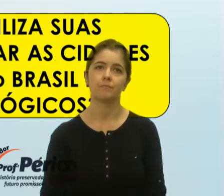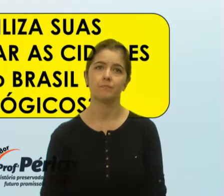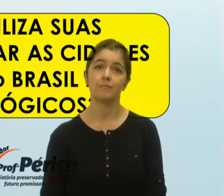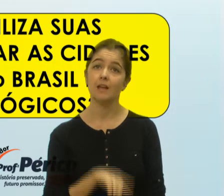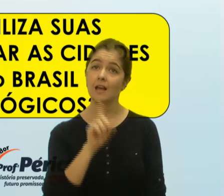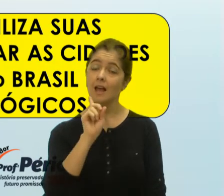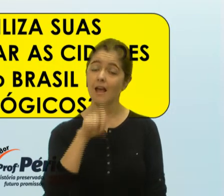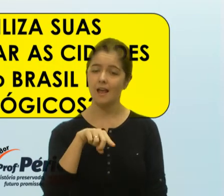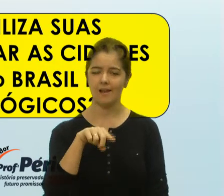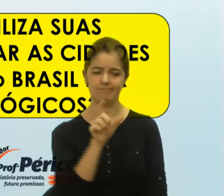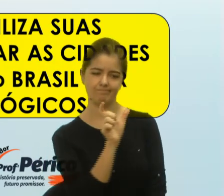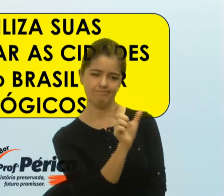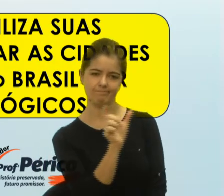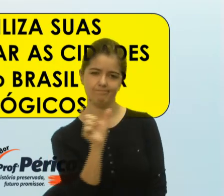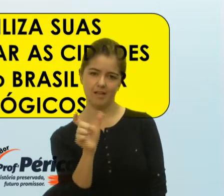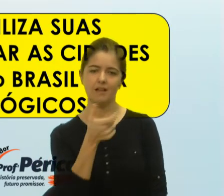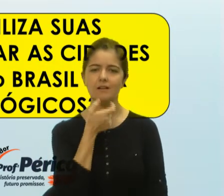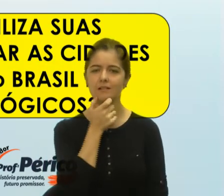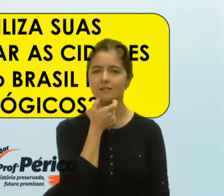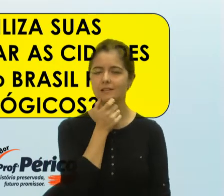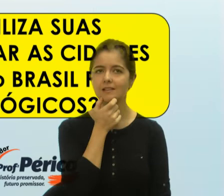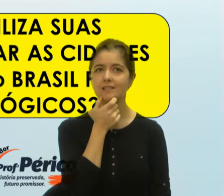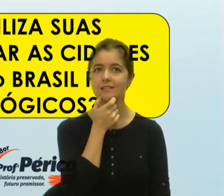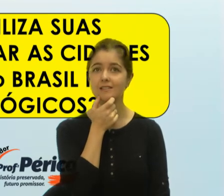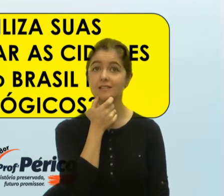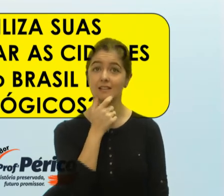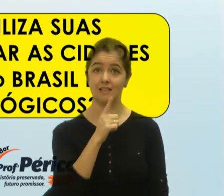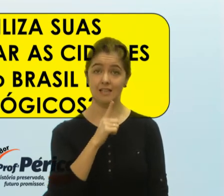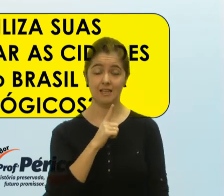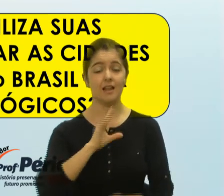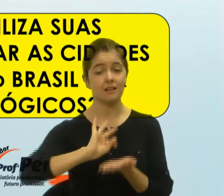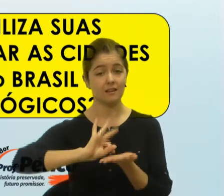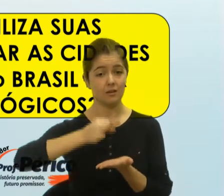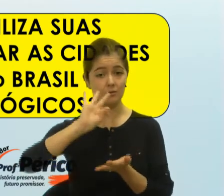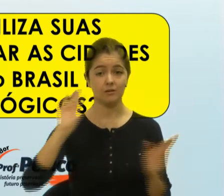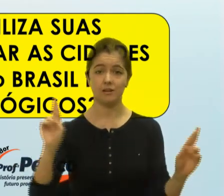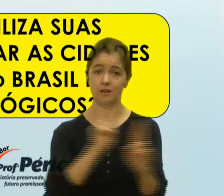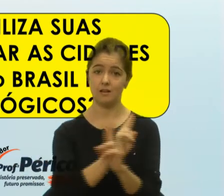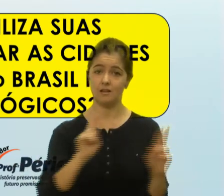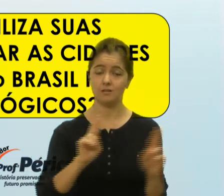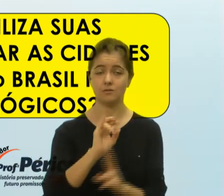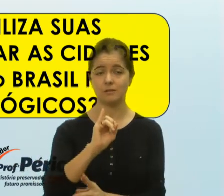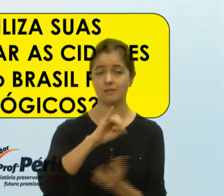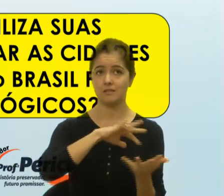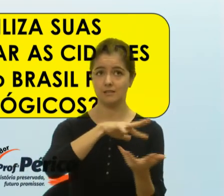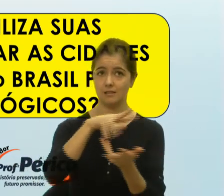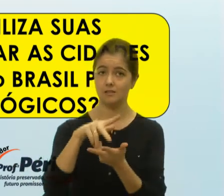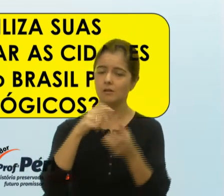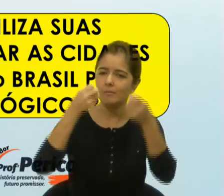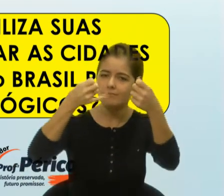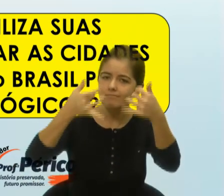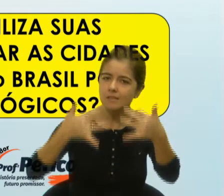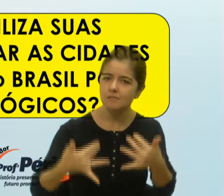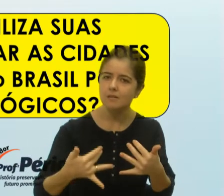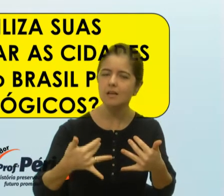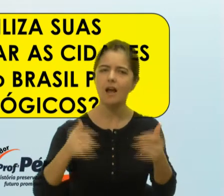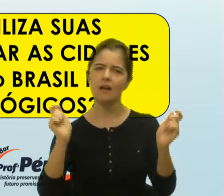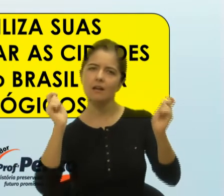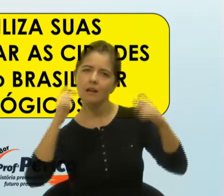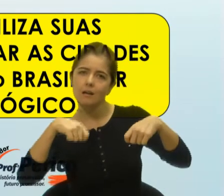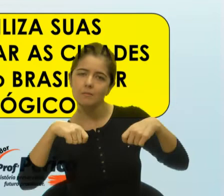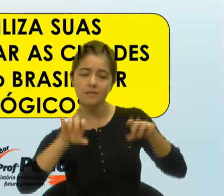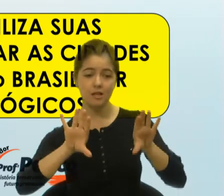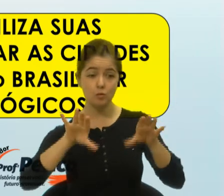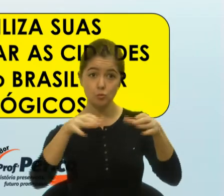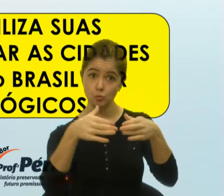expressão usada na teoria das relações internacionais para descrever a habilidade de um corpo